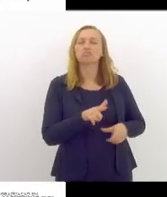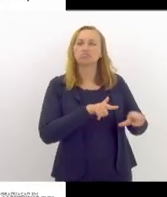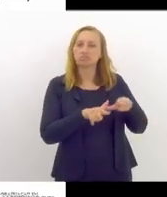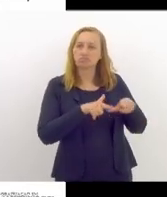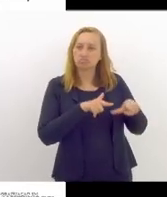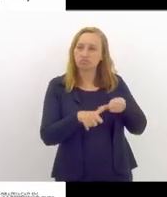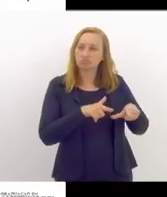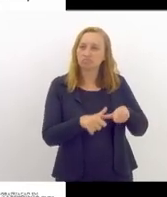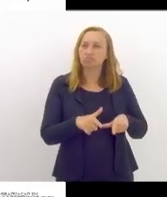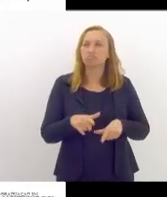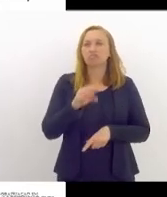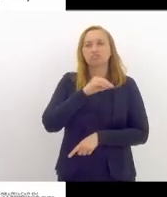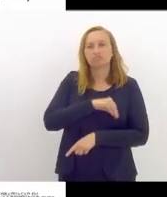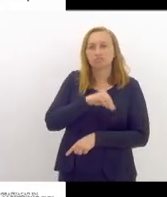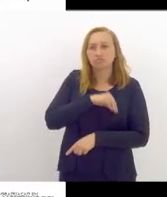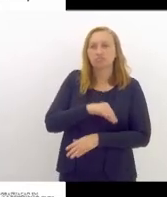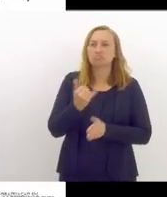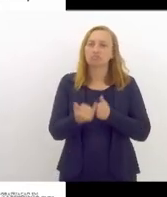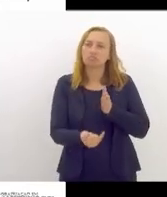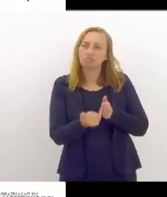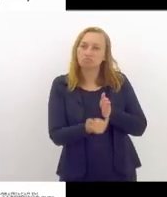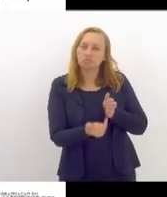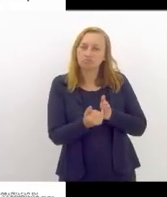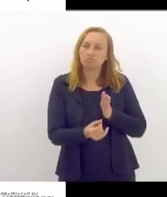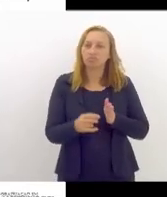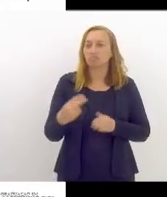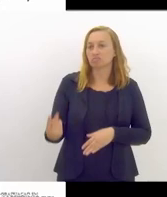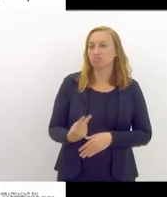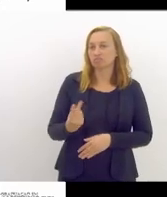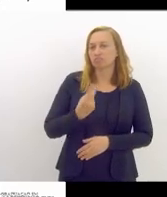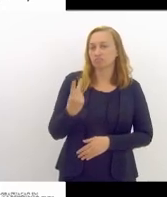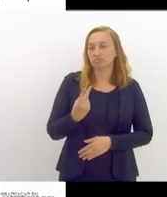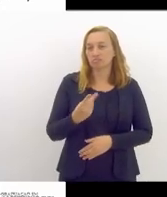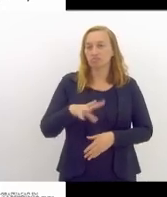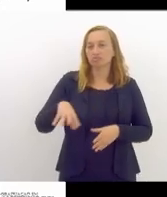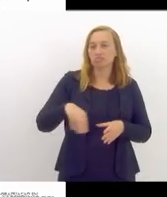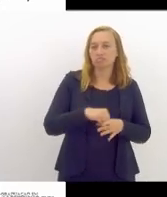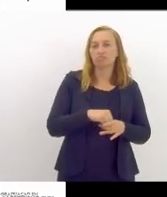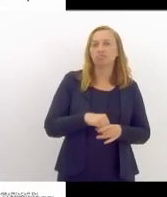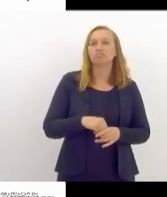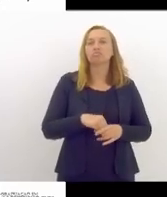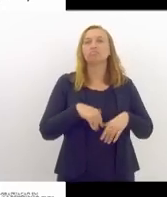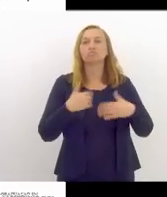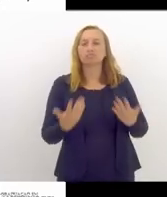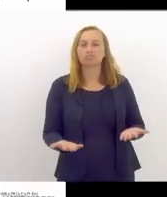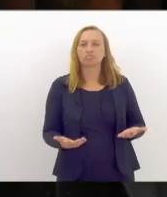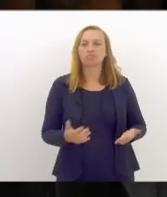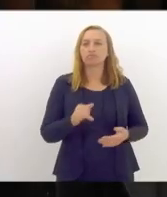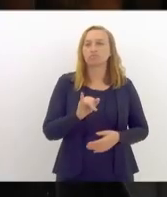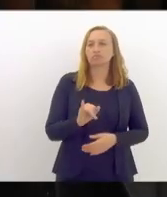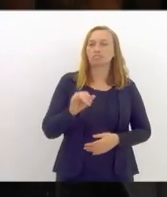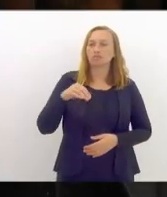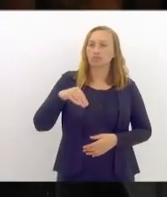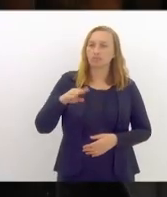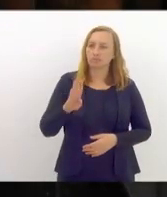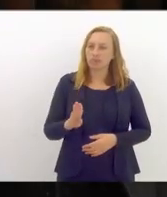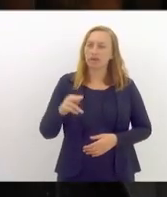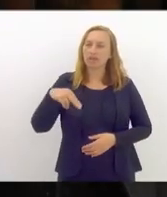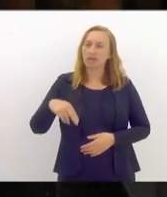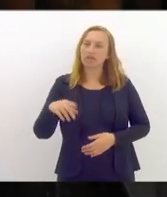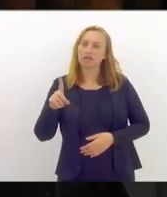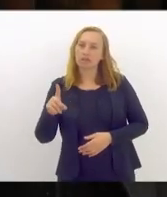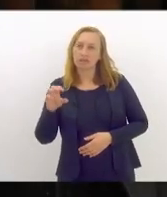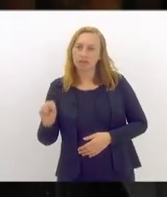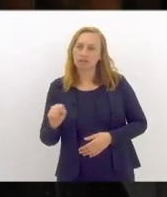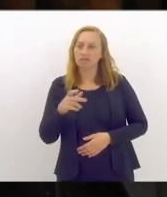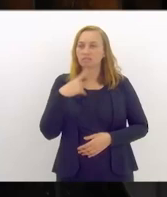empregos na geração de renda na geração de impostos de valor adicionado então o BNDS por exemplo lançou